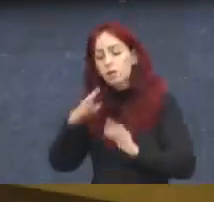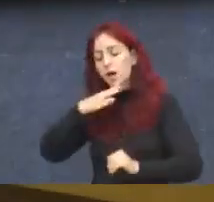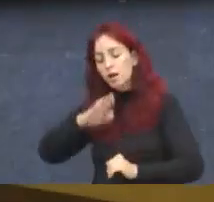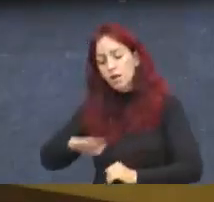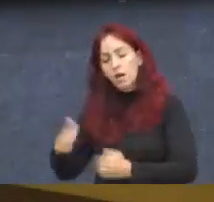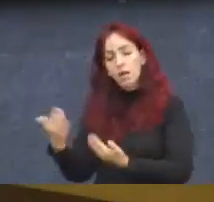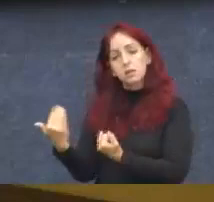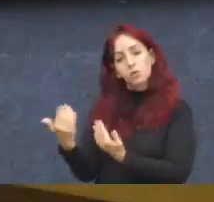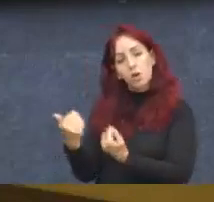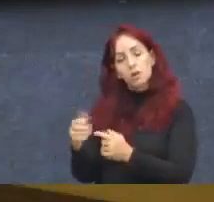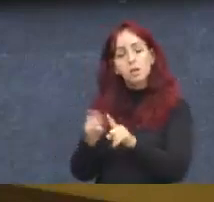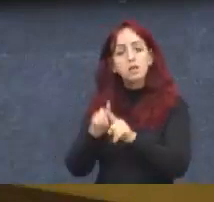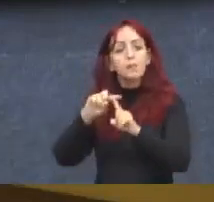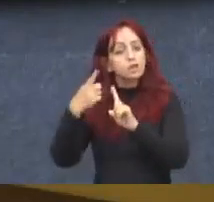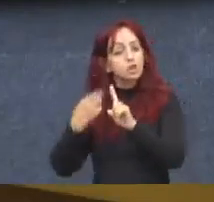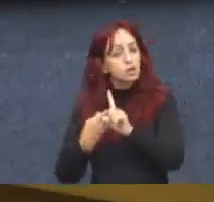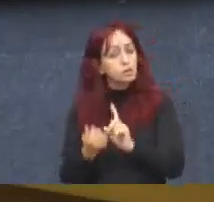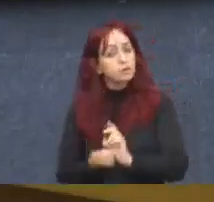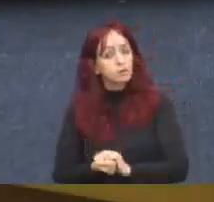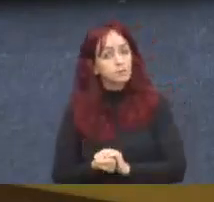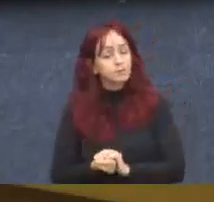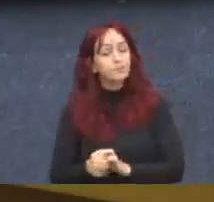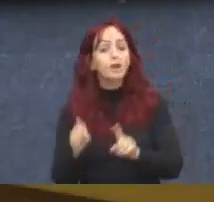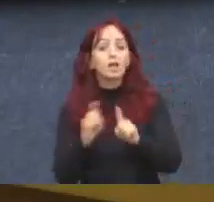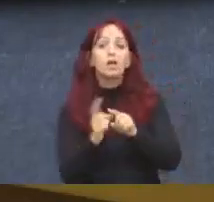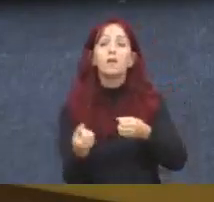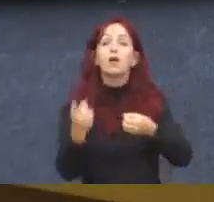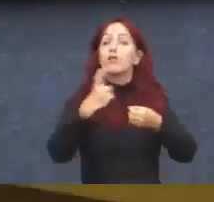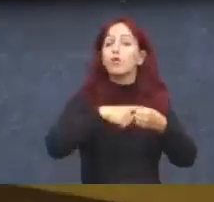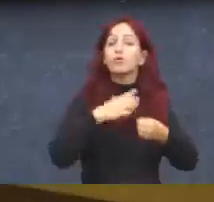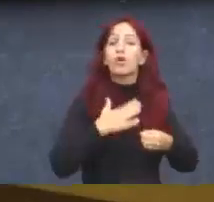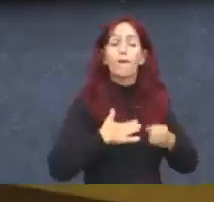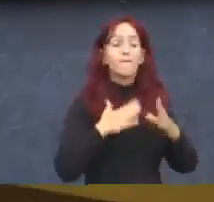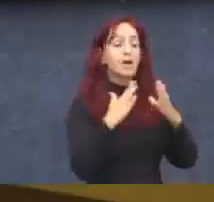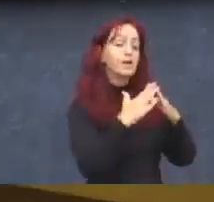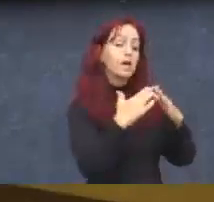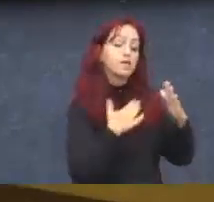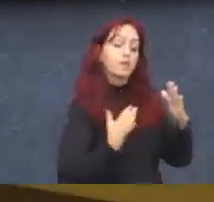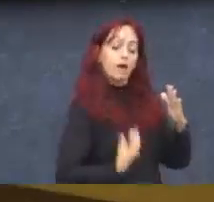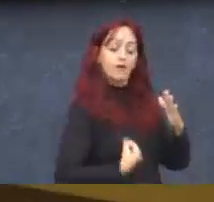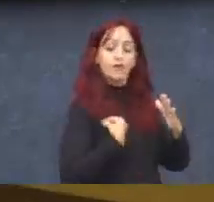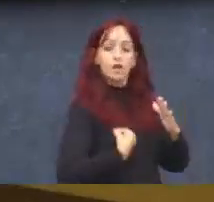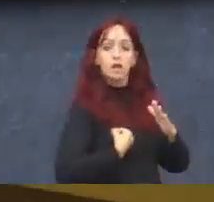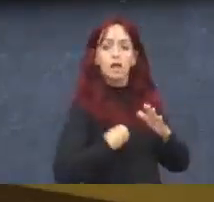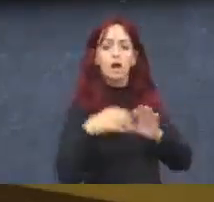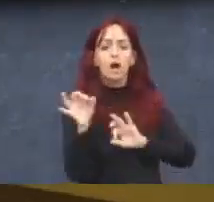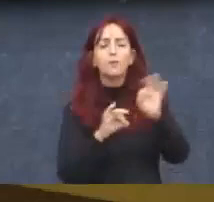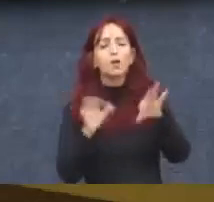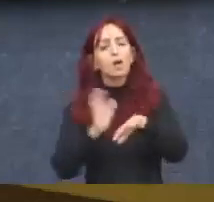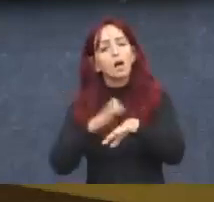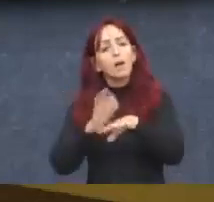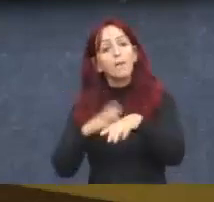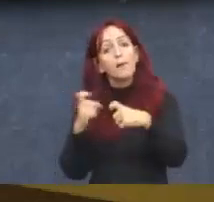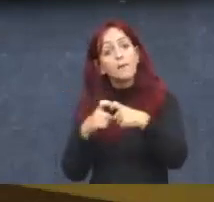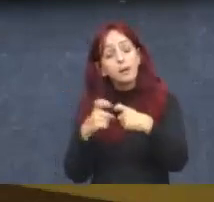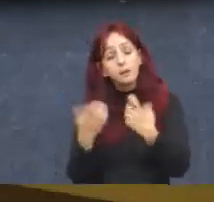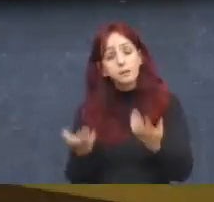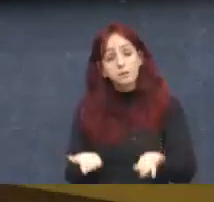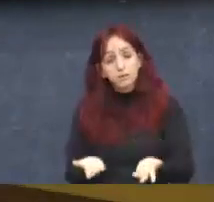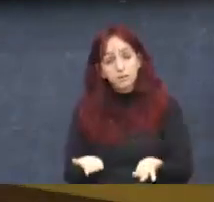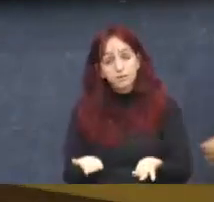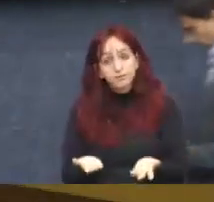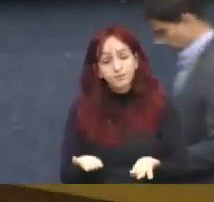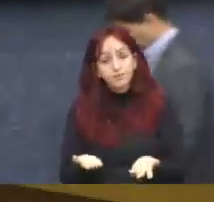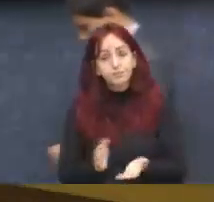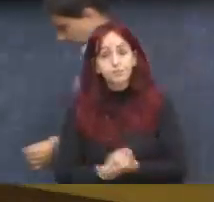e gestantes. Além disso, retomou Minha Casa e Minha Vida, o programa Mais Médicos. O vereador acabou de sair